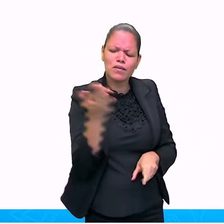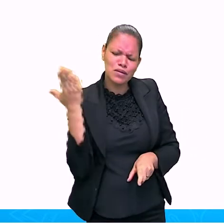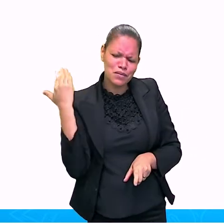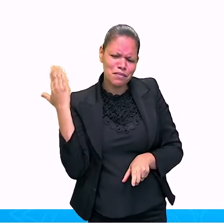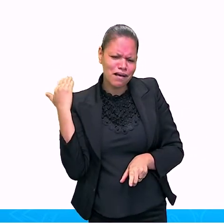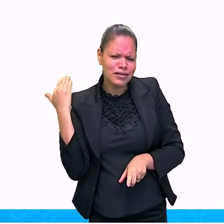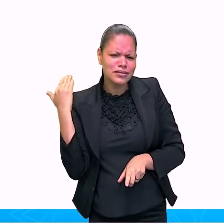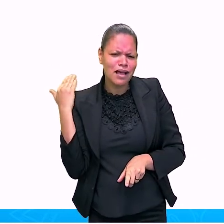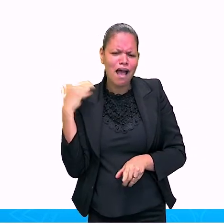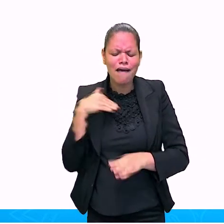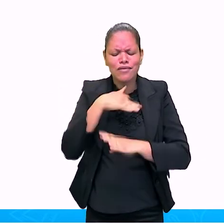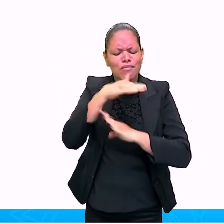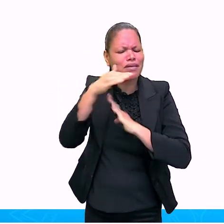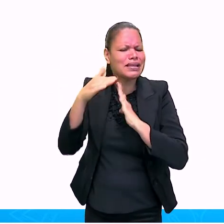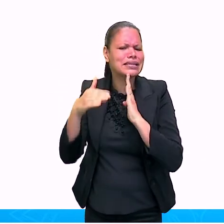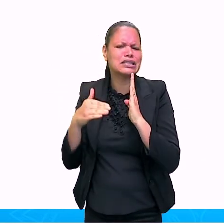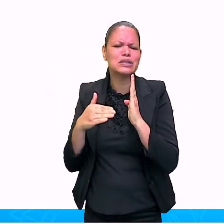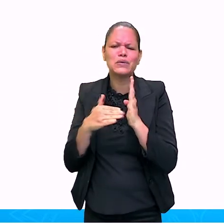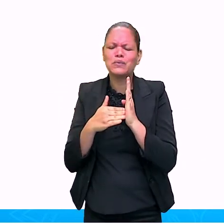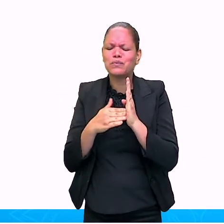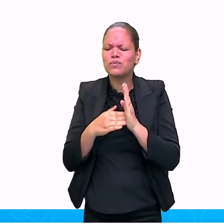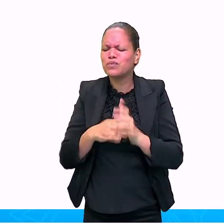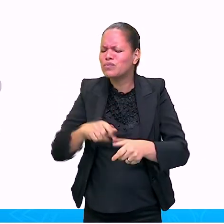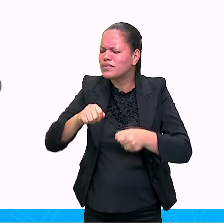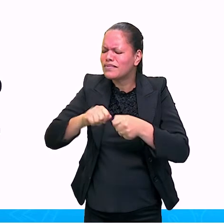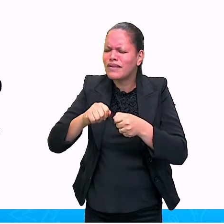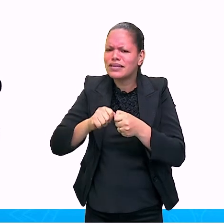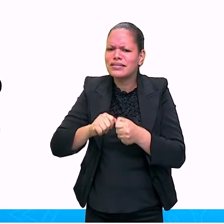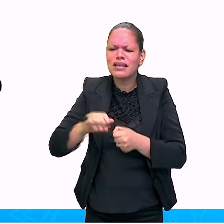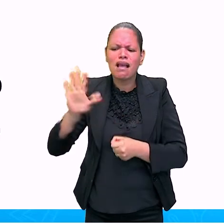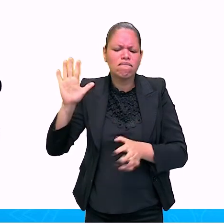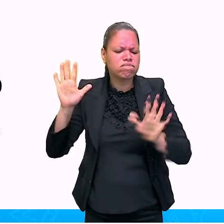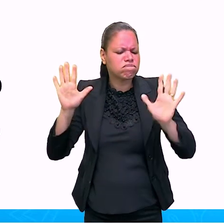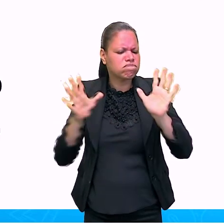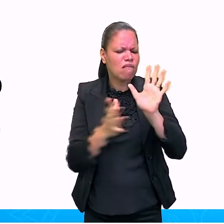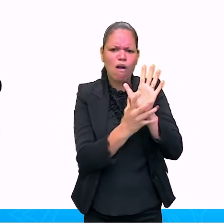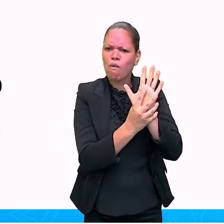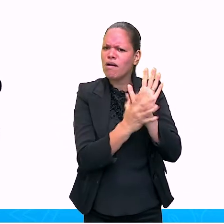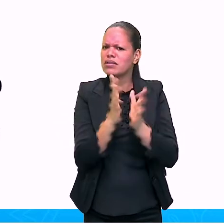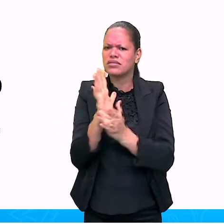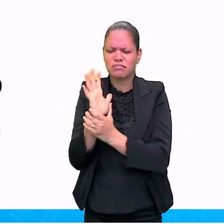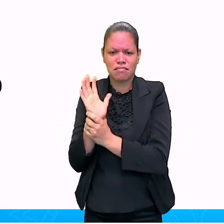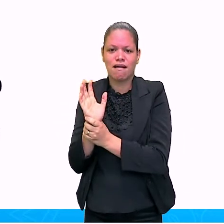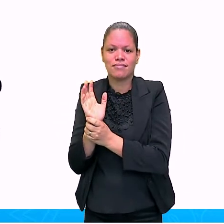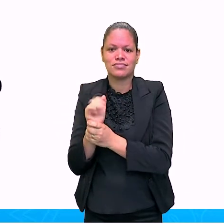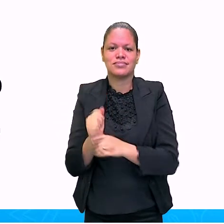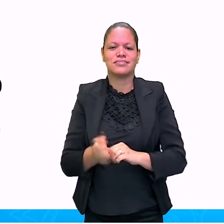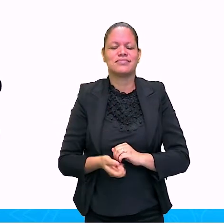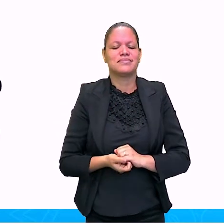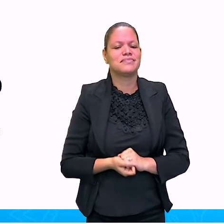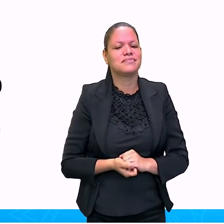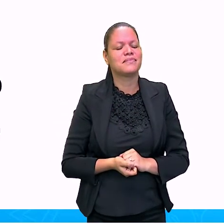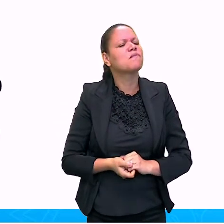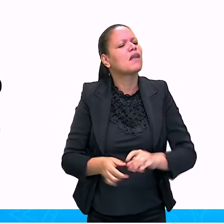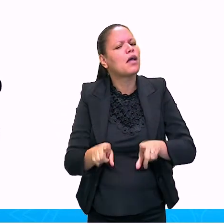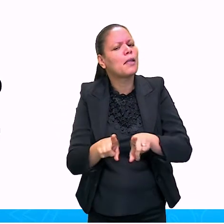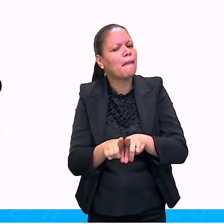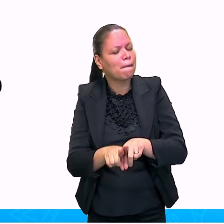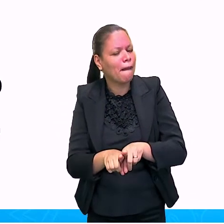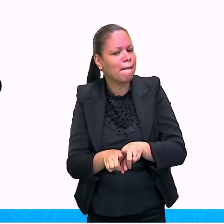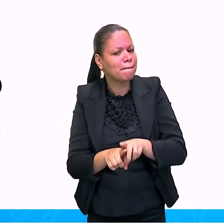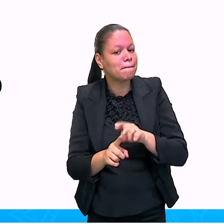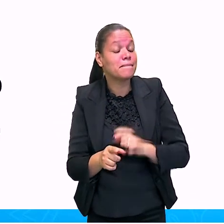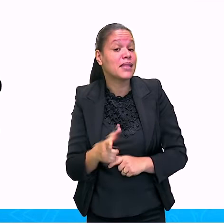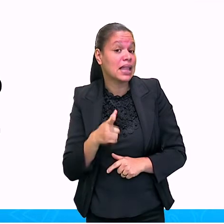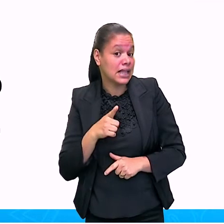essa inteligência para trabalhar na terra. A culinária italiana ela está presente no